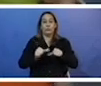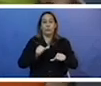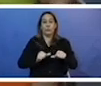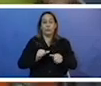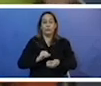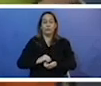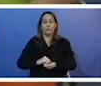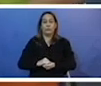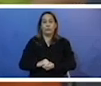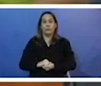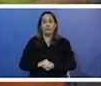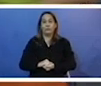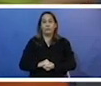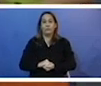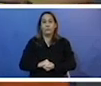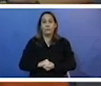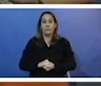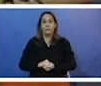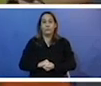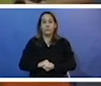I.